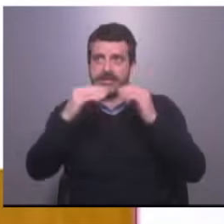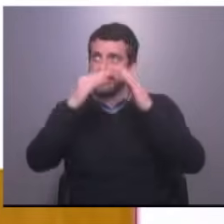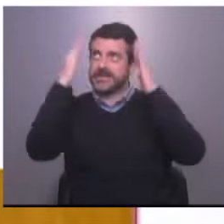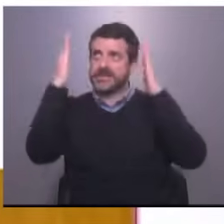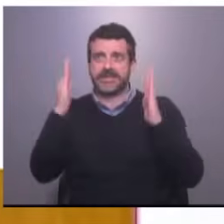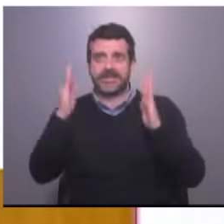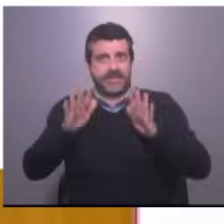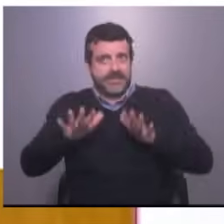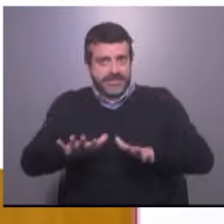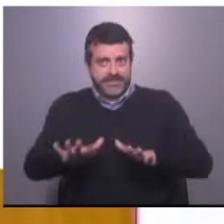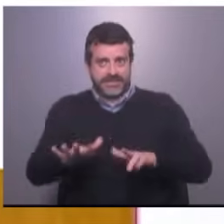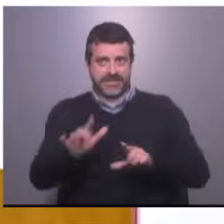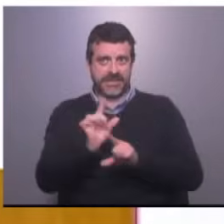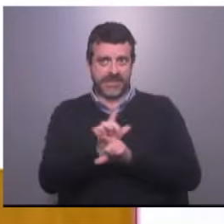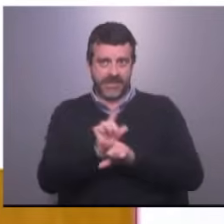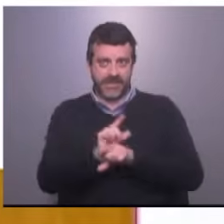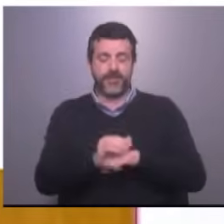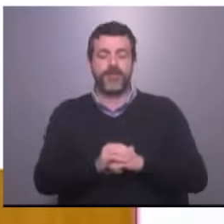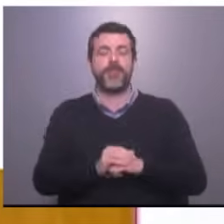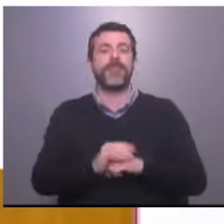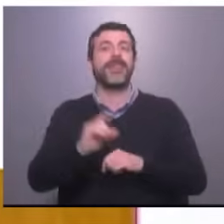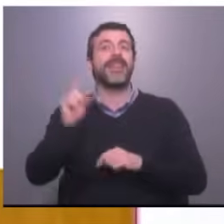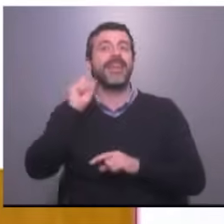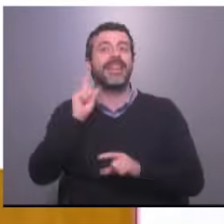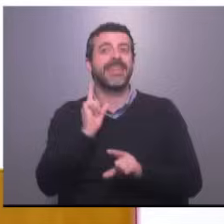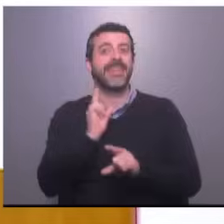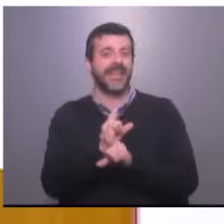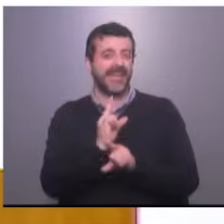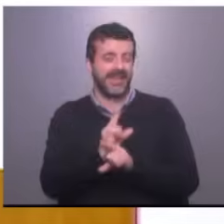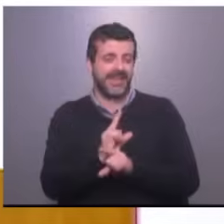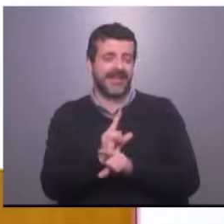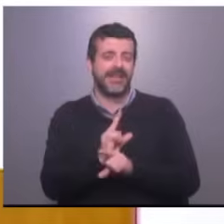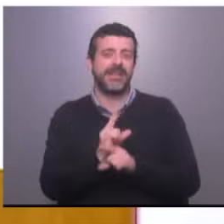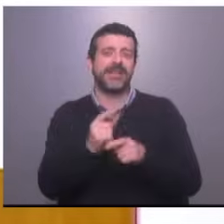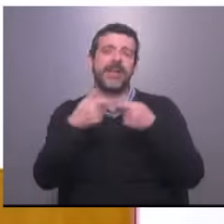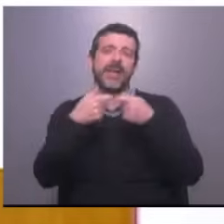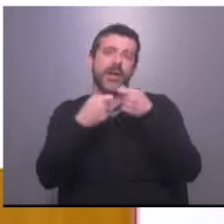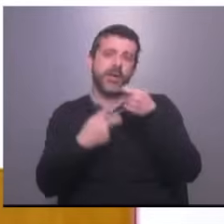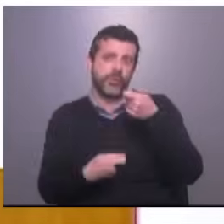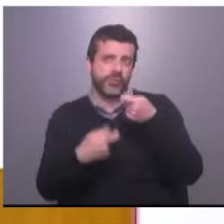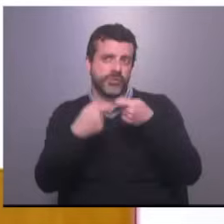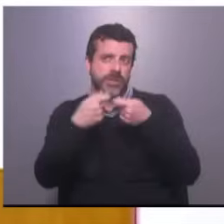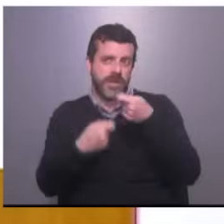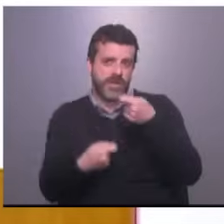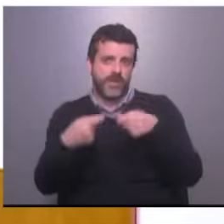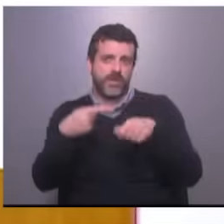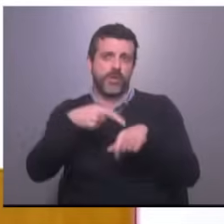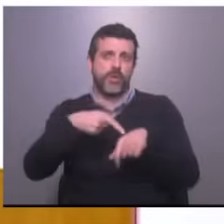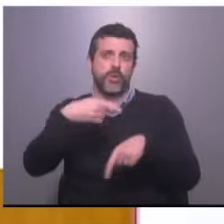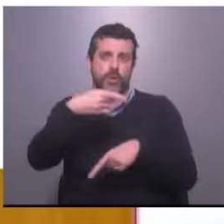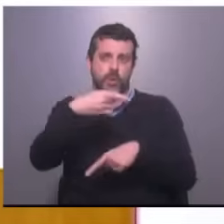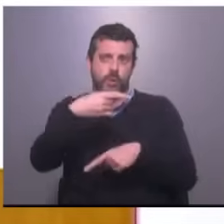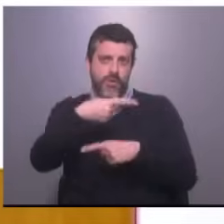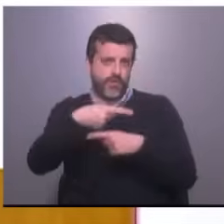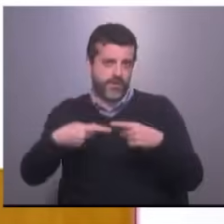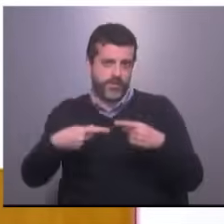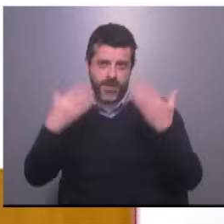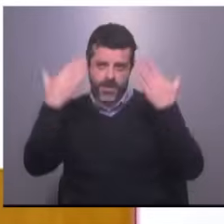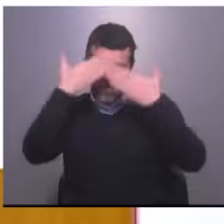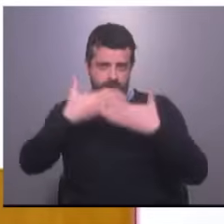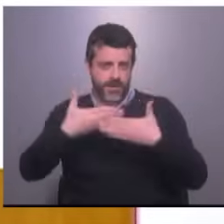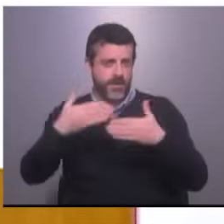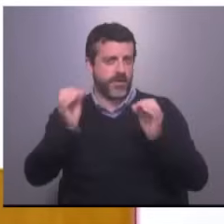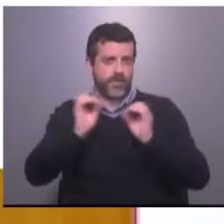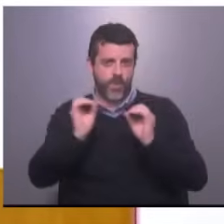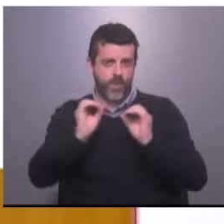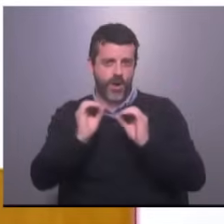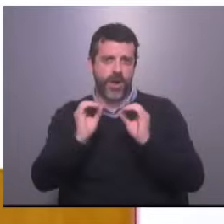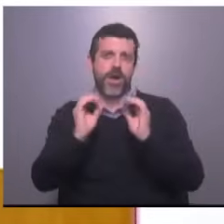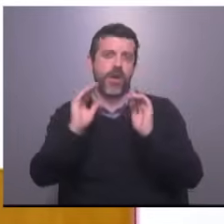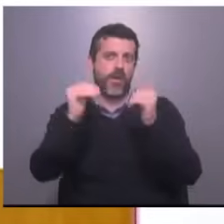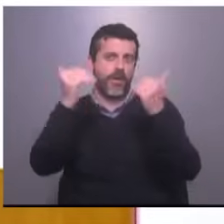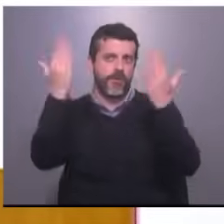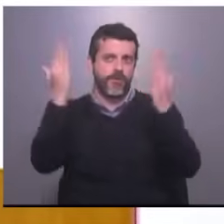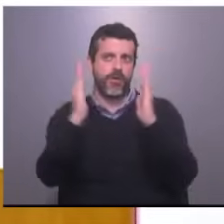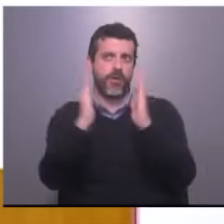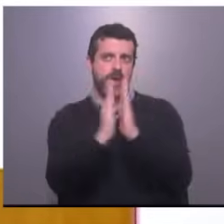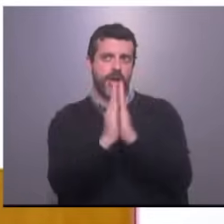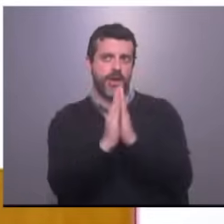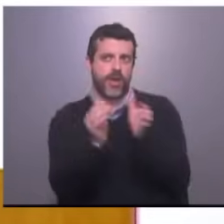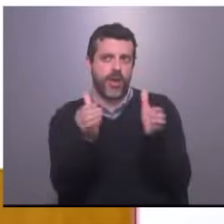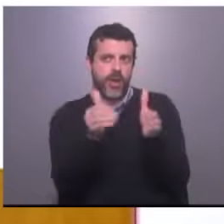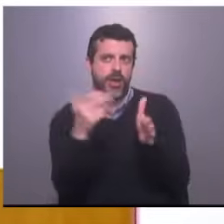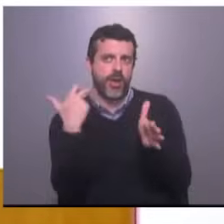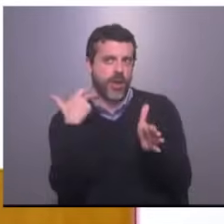aqui nesta Basílica da Santíssima Trindade. Nesse dia não haverá o Rosário das 21h30